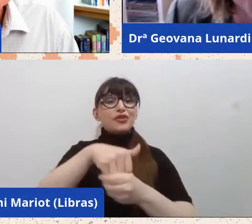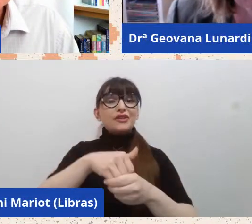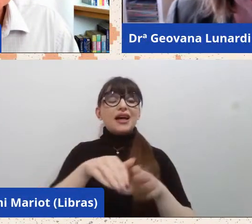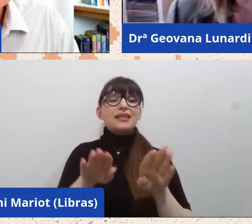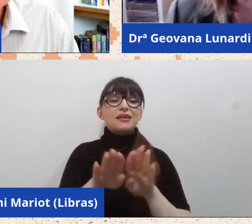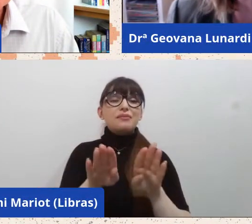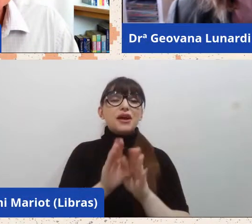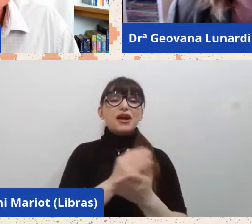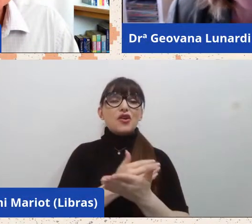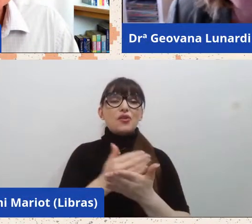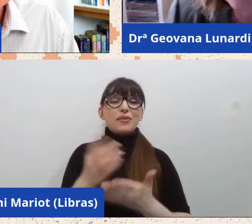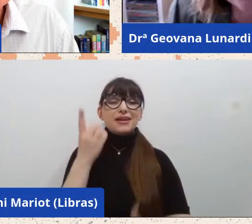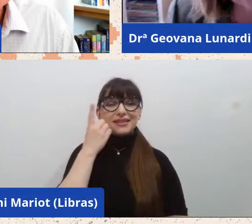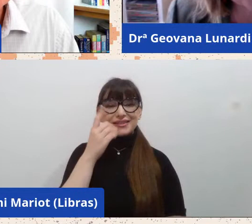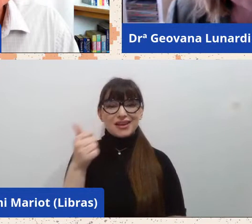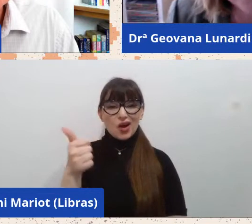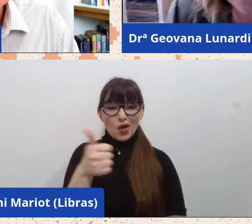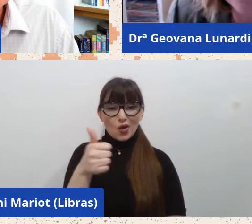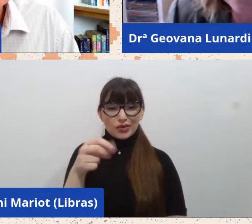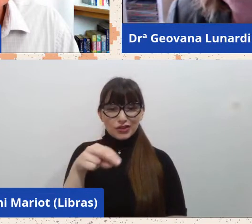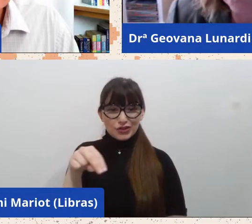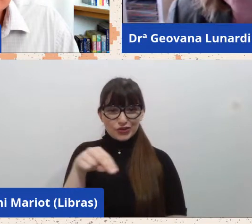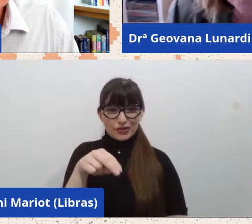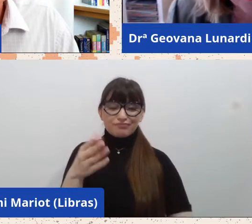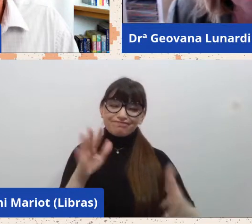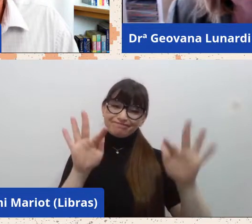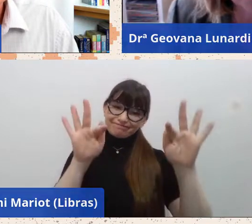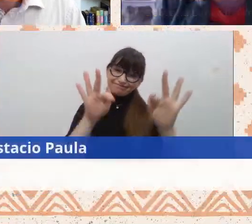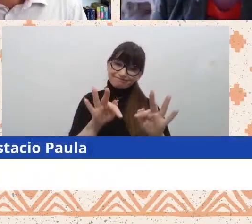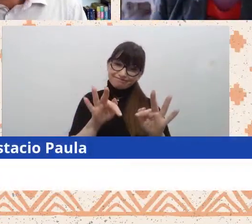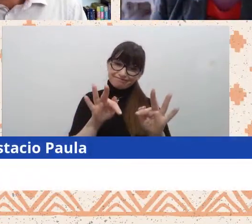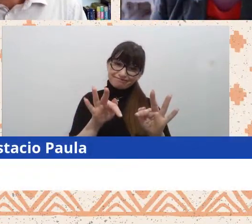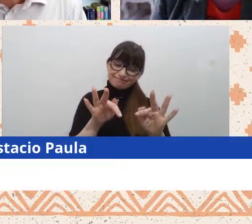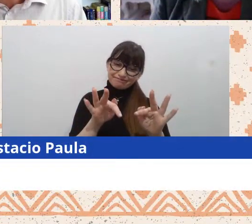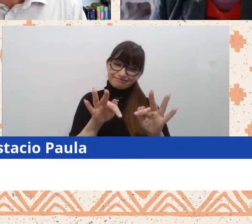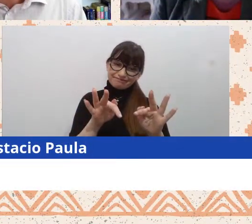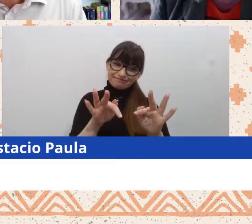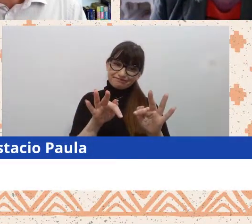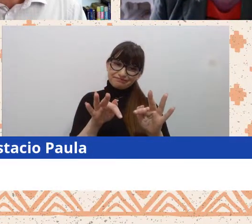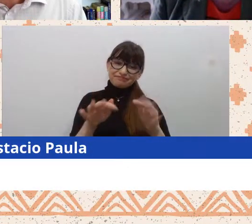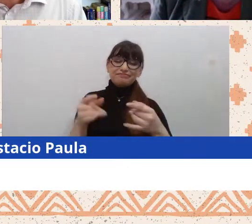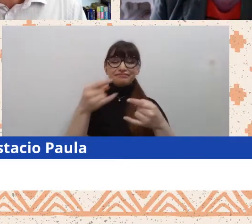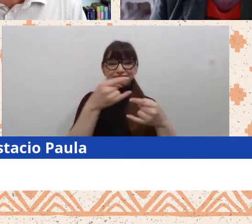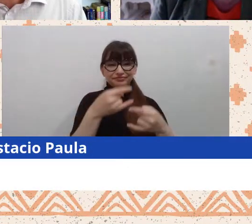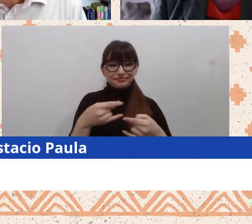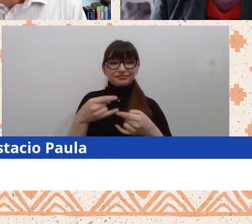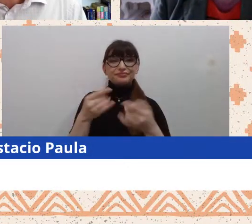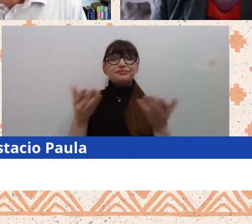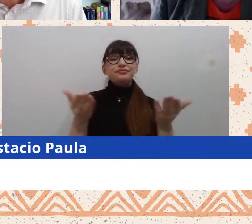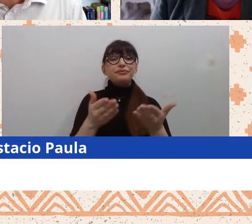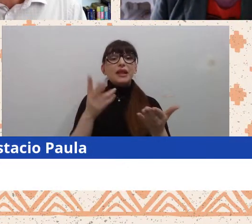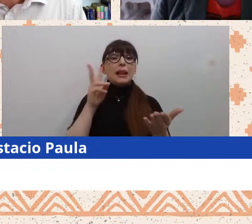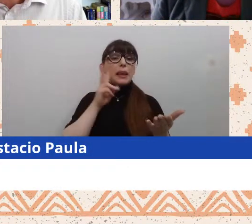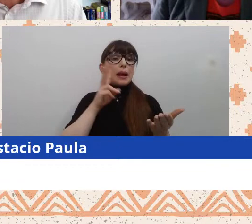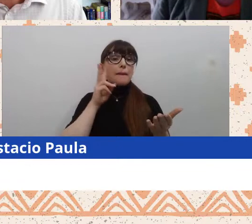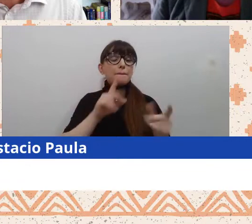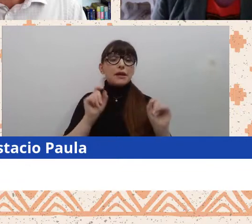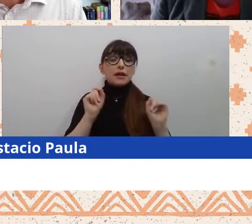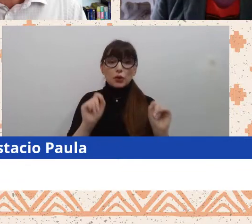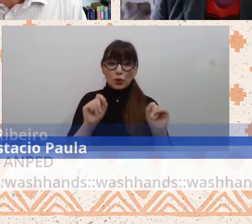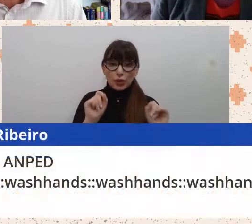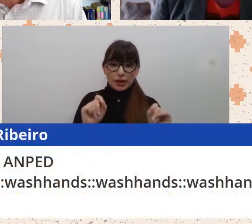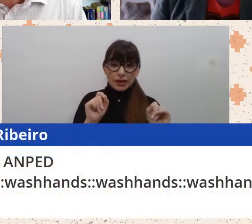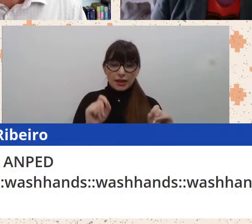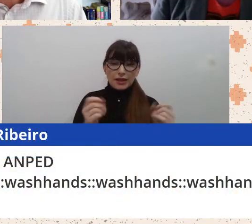de novembro, e nós vamos encerrando a live de hoje, lembrando para vocês que com